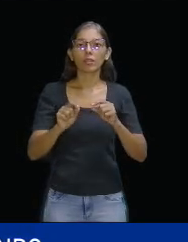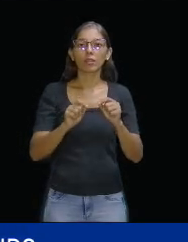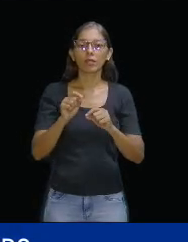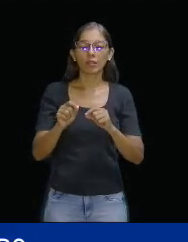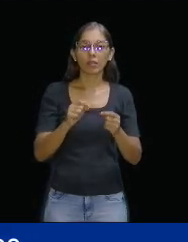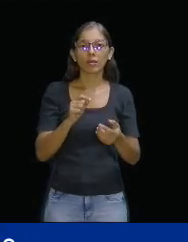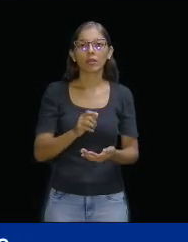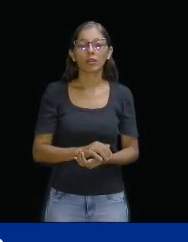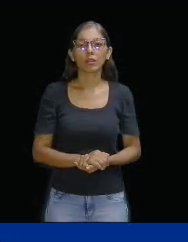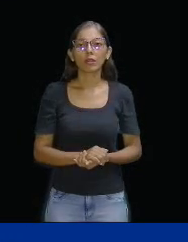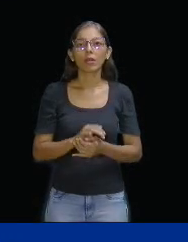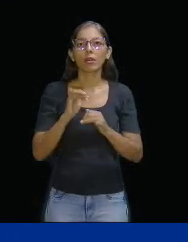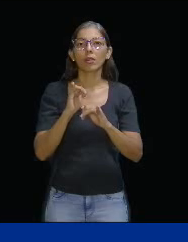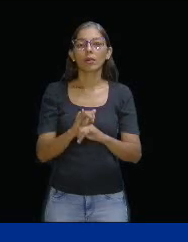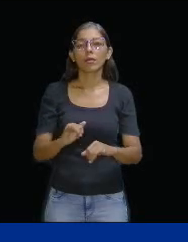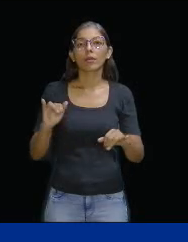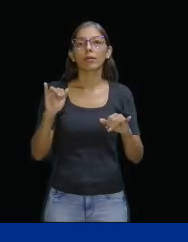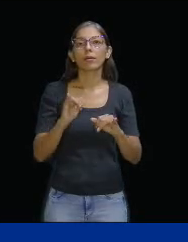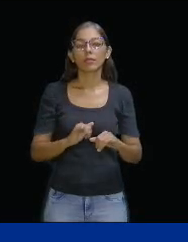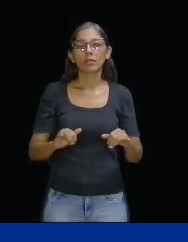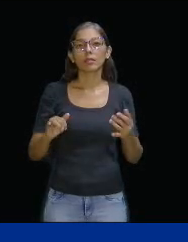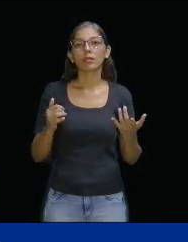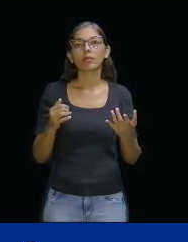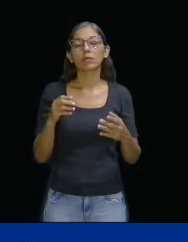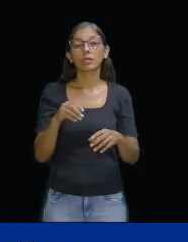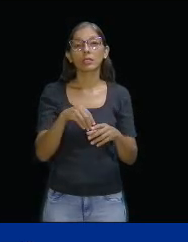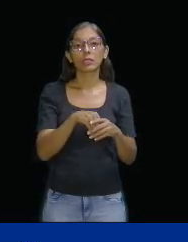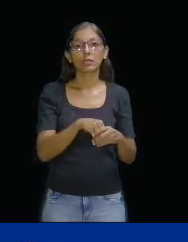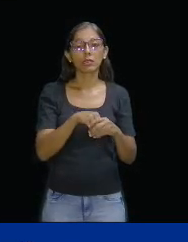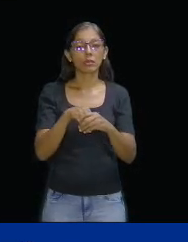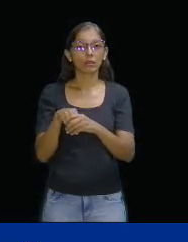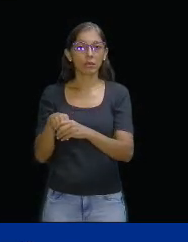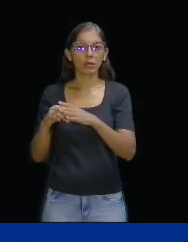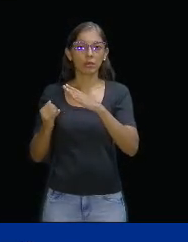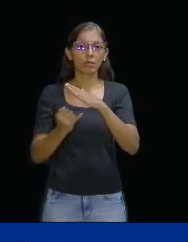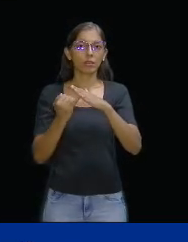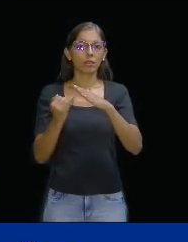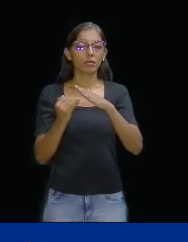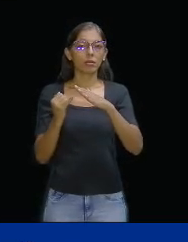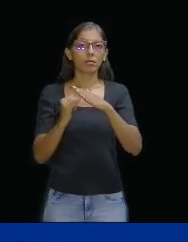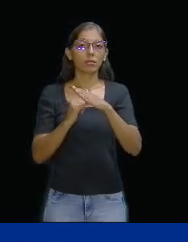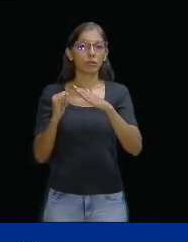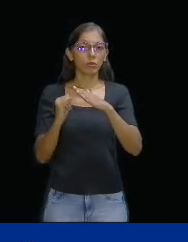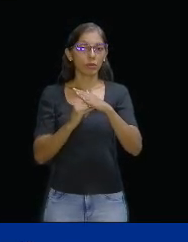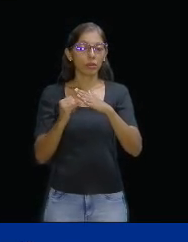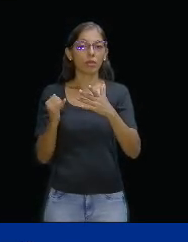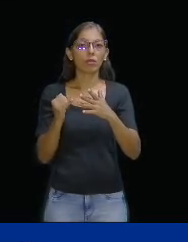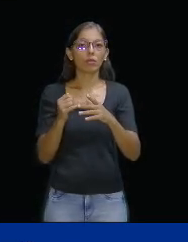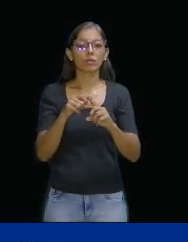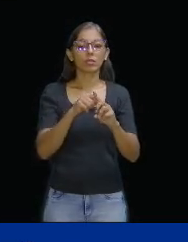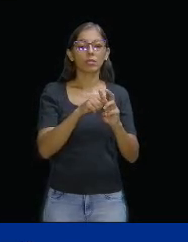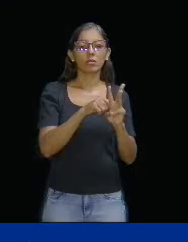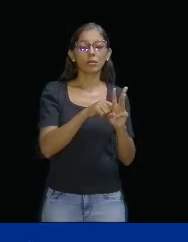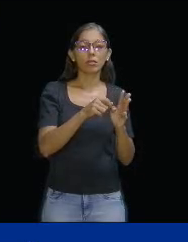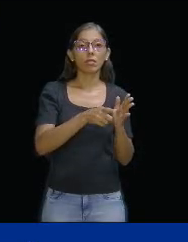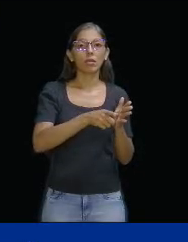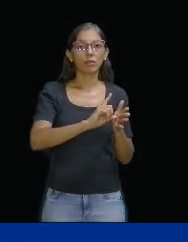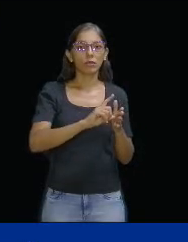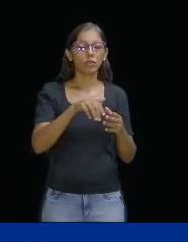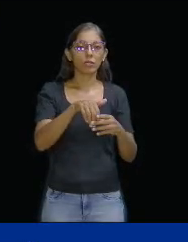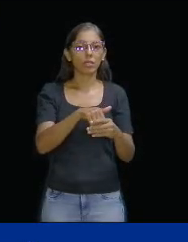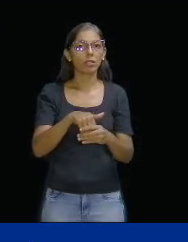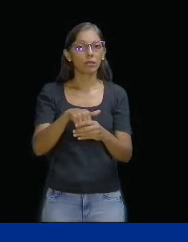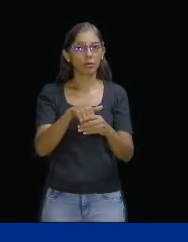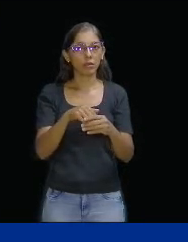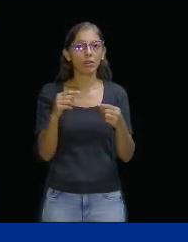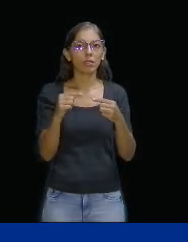de publicidade institucional nos 3 meses que antecedem o dia da eleição, conforme previsto